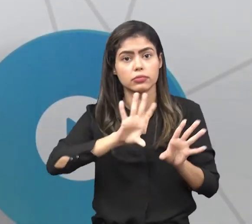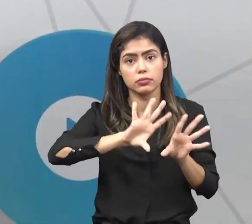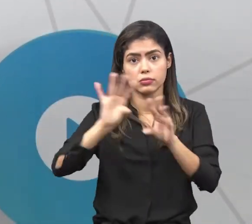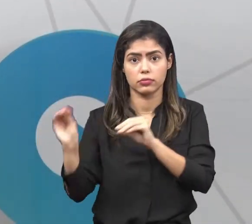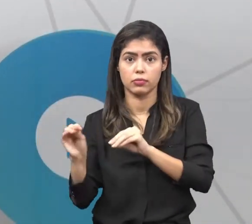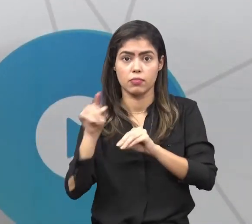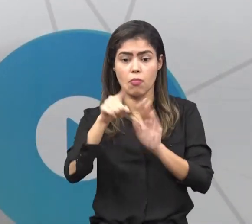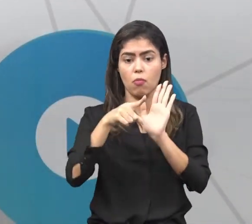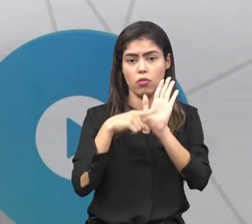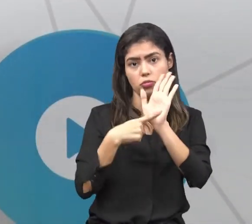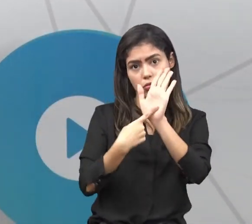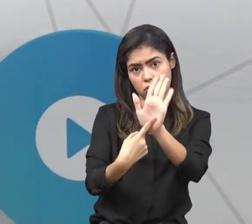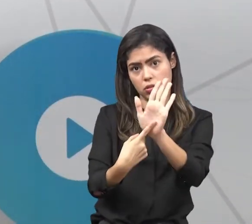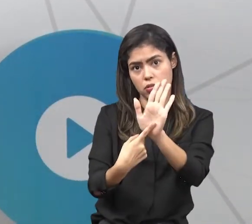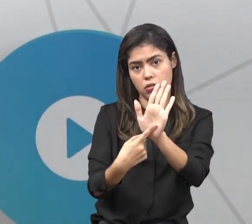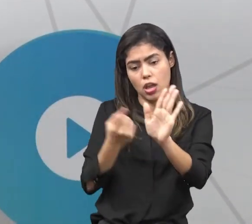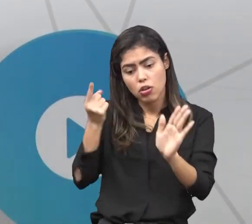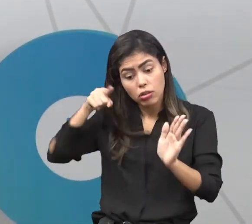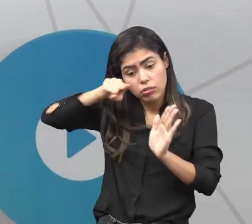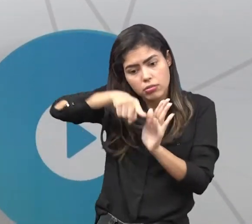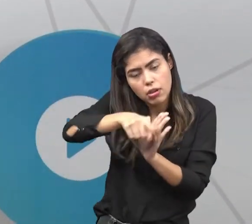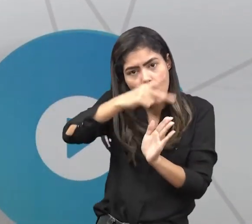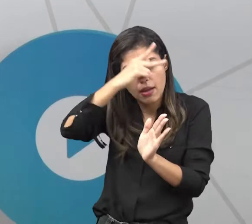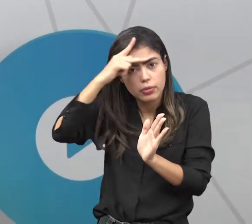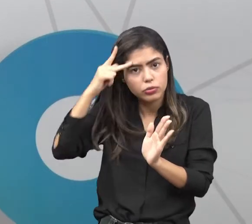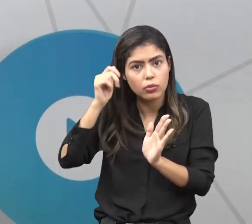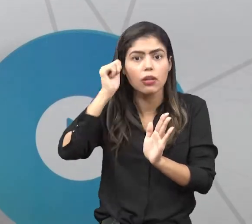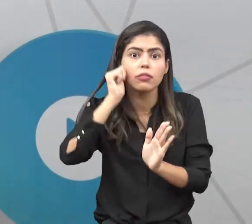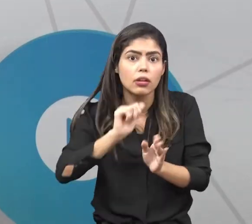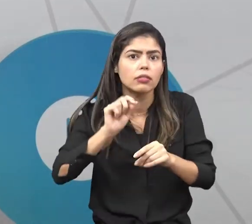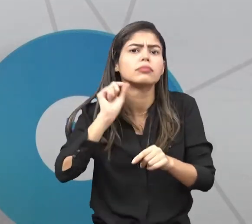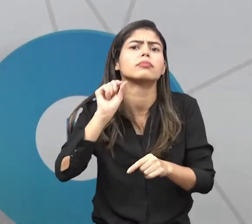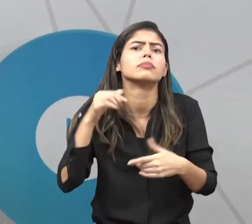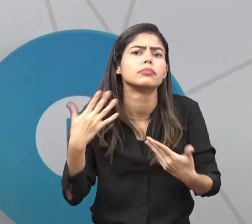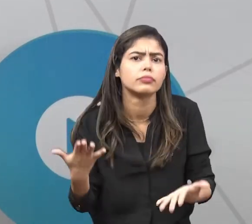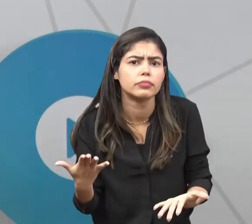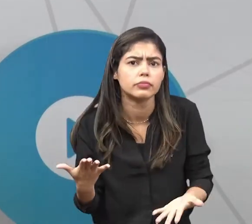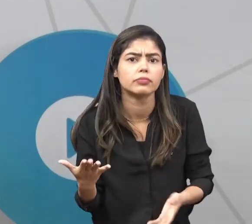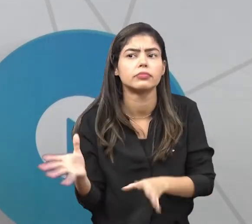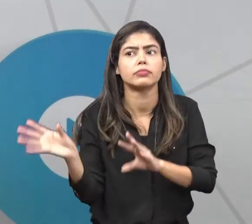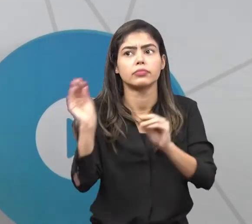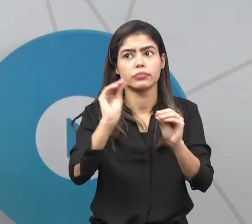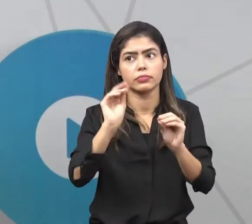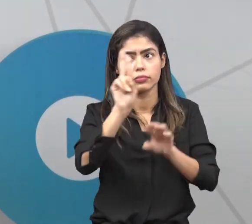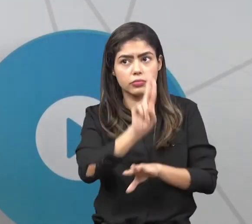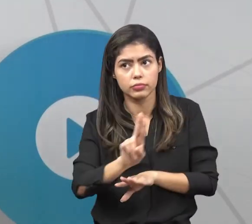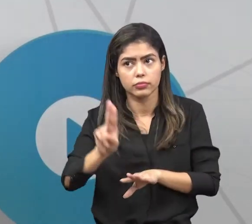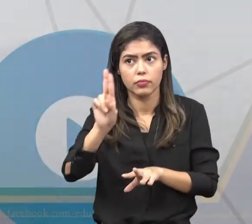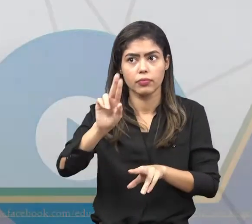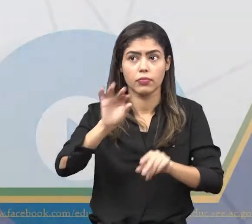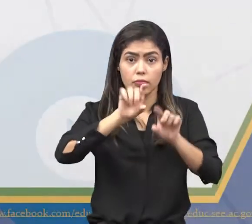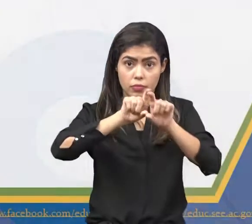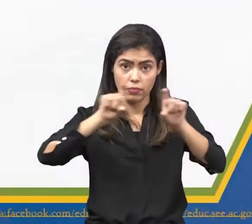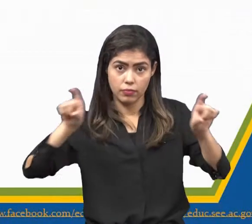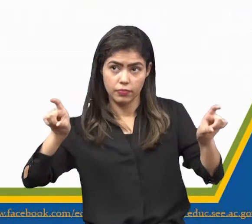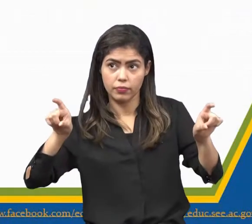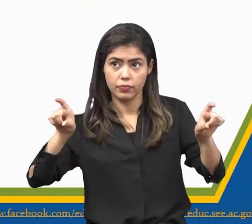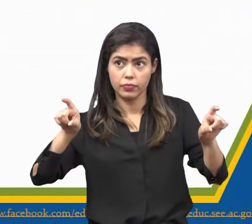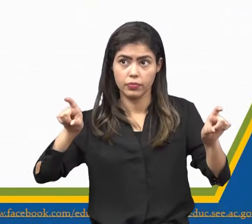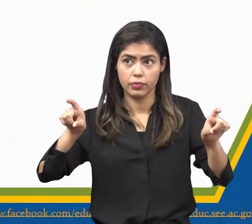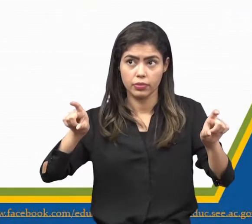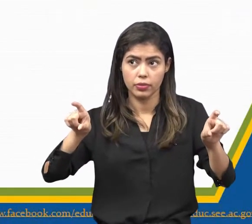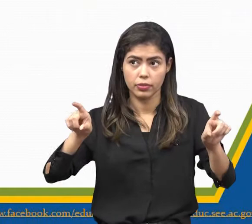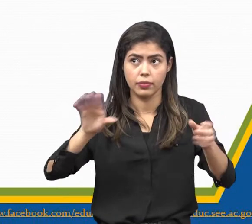te mostrar, indicar melhor quem é essa garota enfermeira que eu estou falando. E eu vou te dizer com essa frase aqui, ó. Who